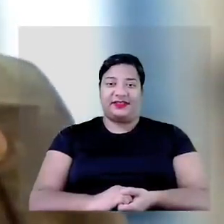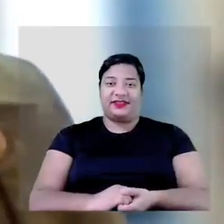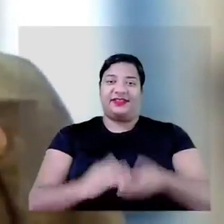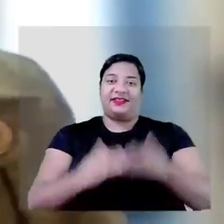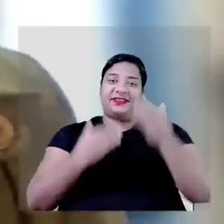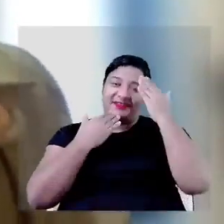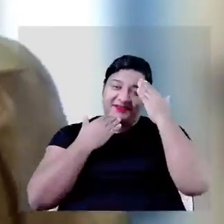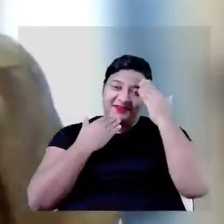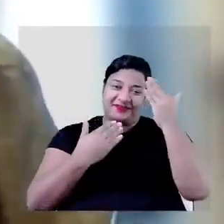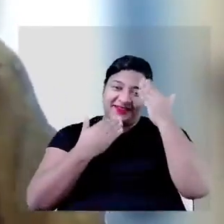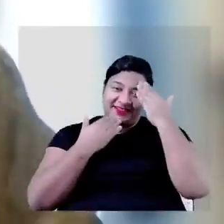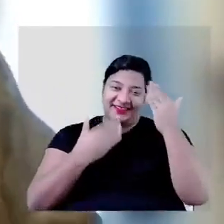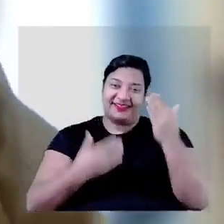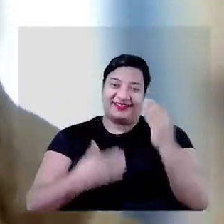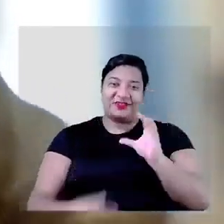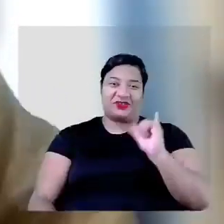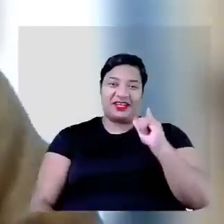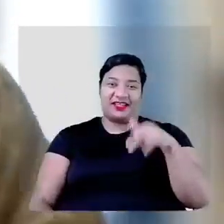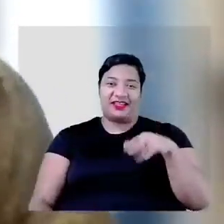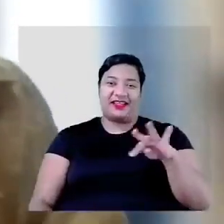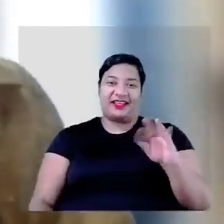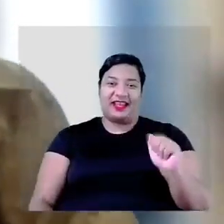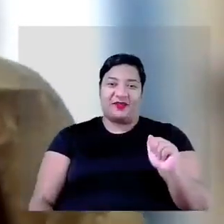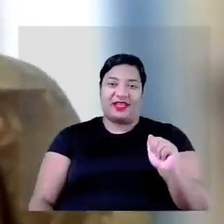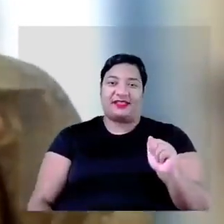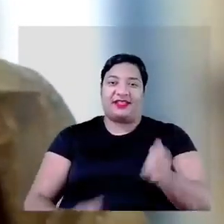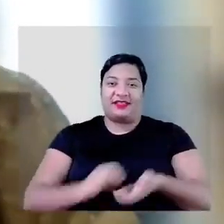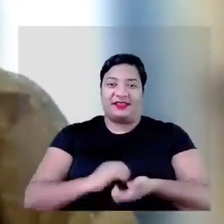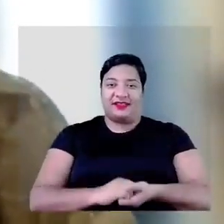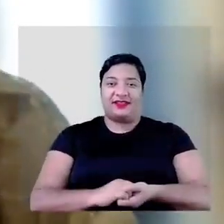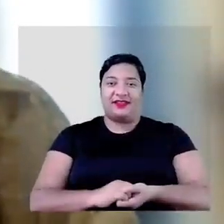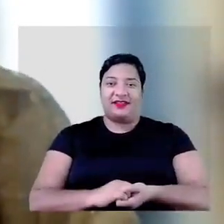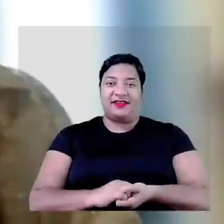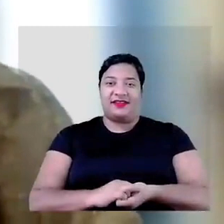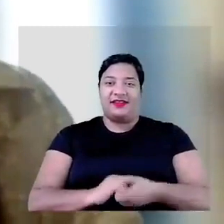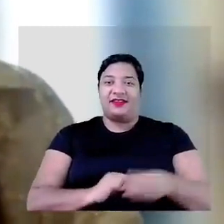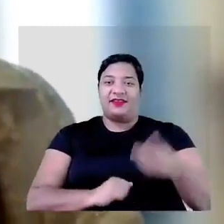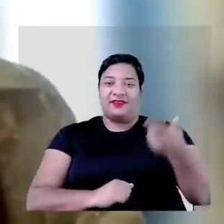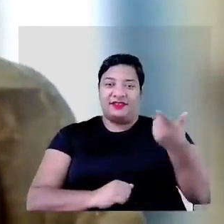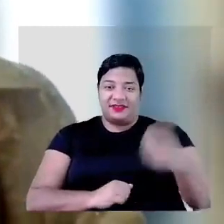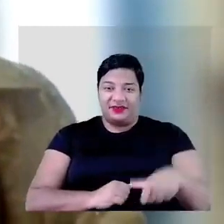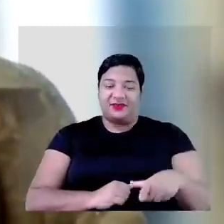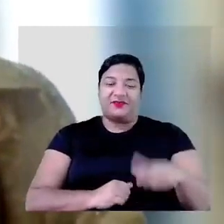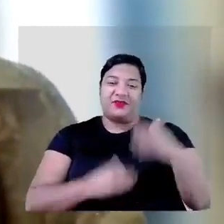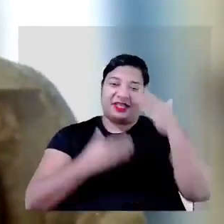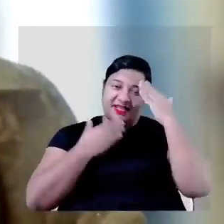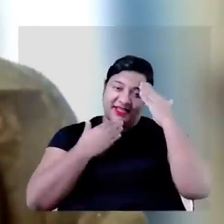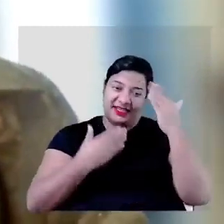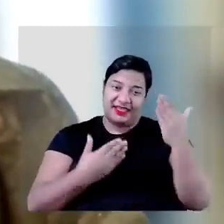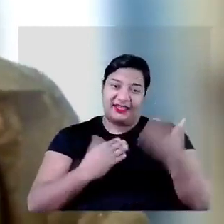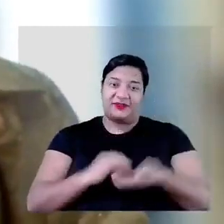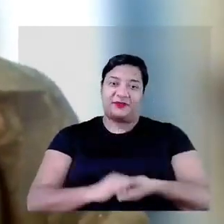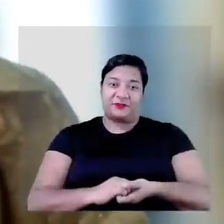Obrigada, Cíntia. Eu, mais uma vez, agradeço pela